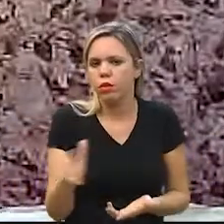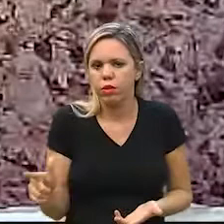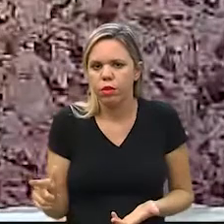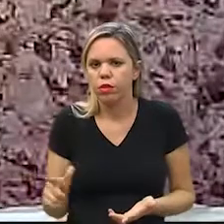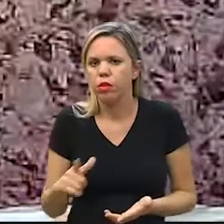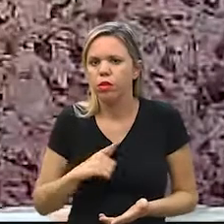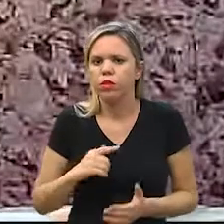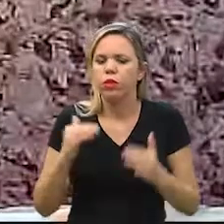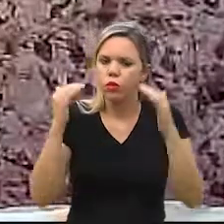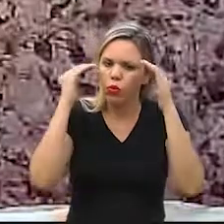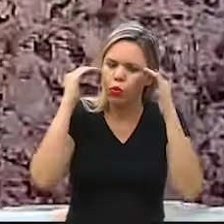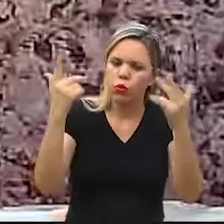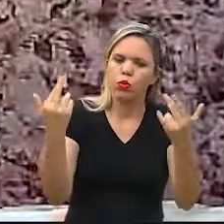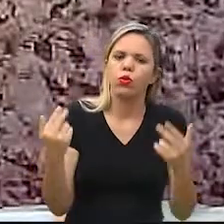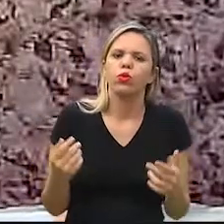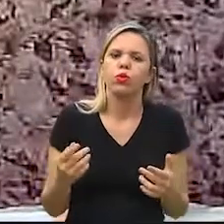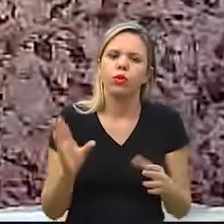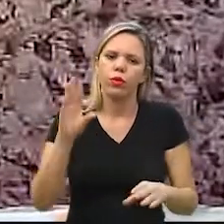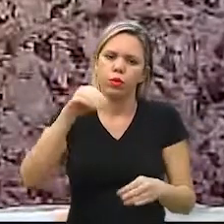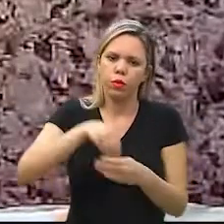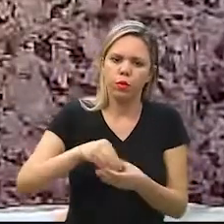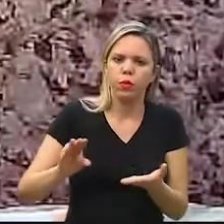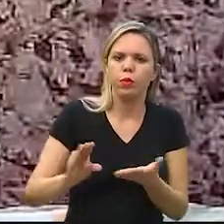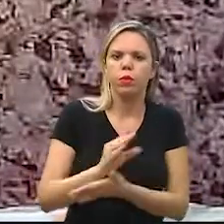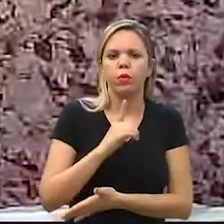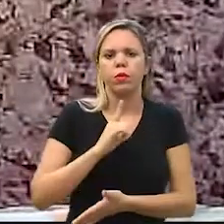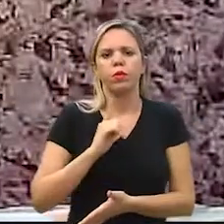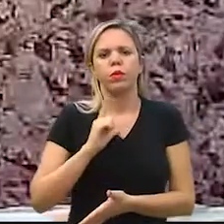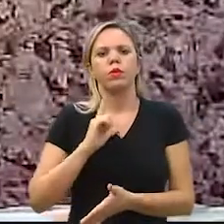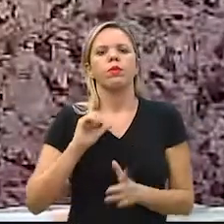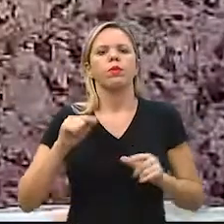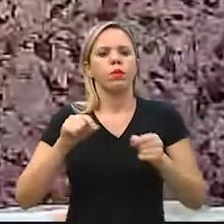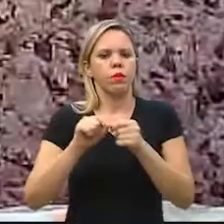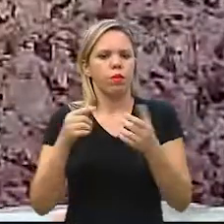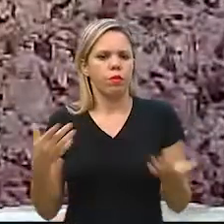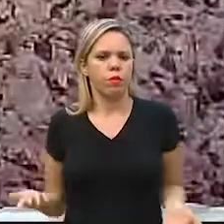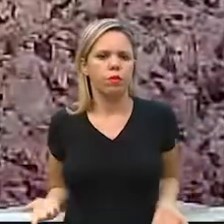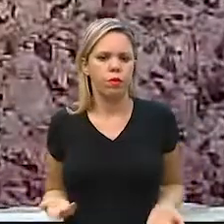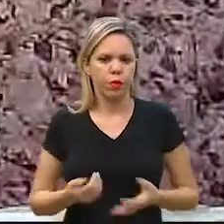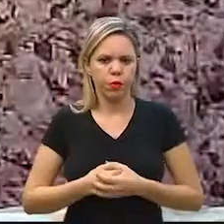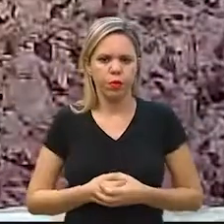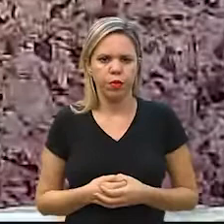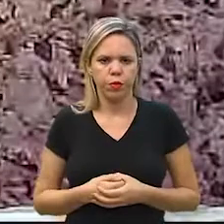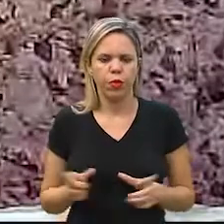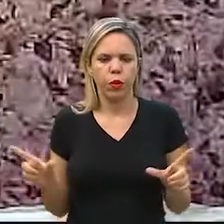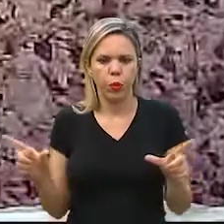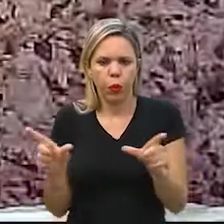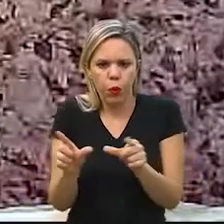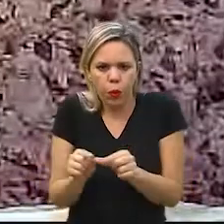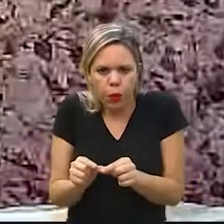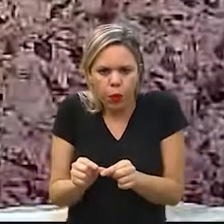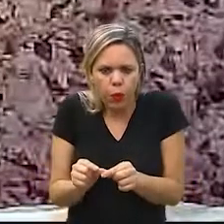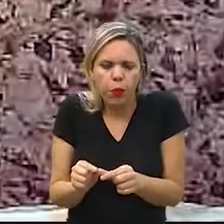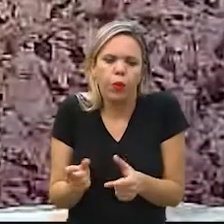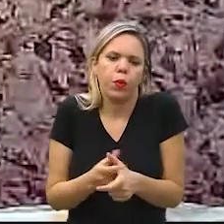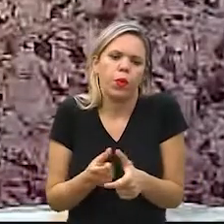estiver acompanhando a previsão, ele tem que tomar providências para reduzir a despesa